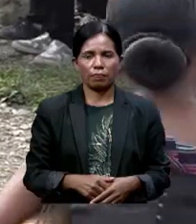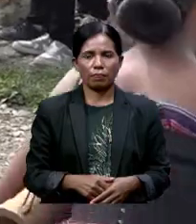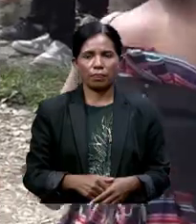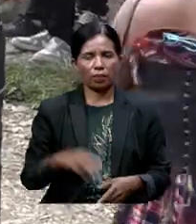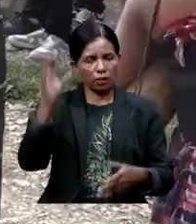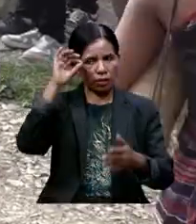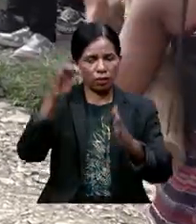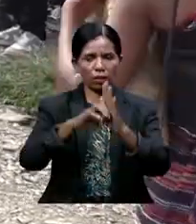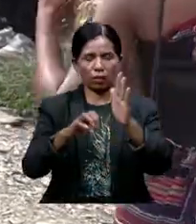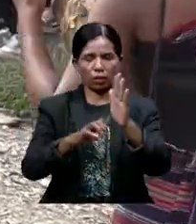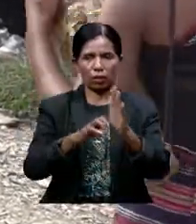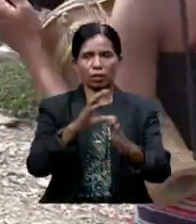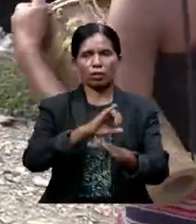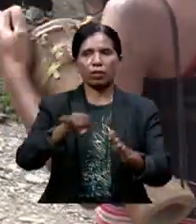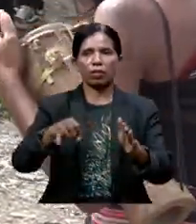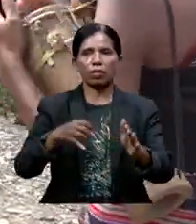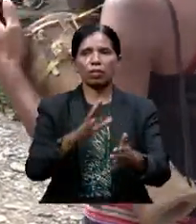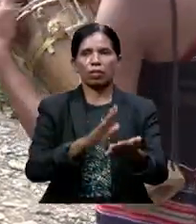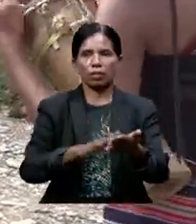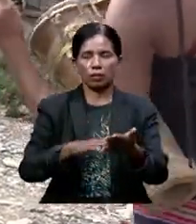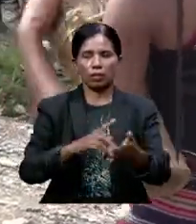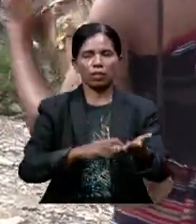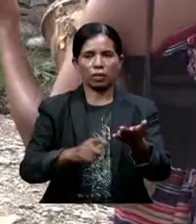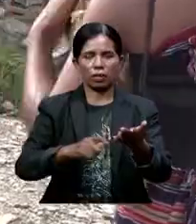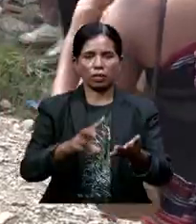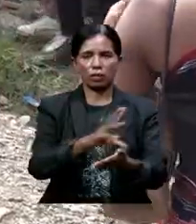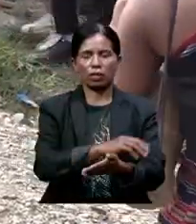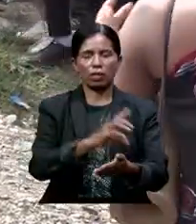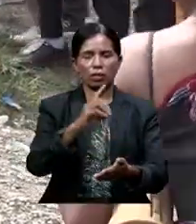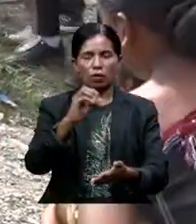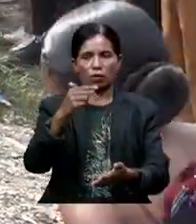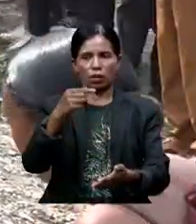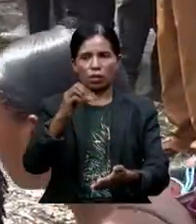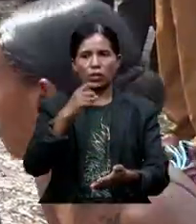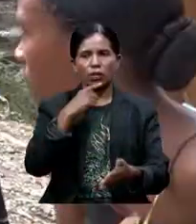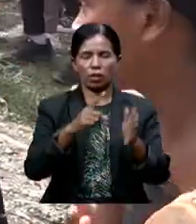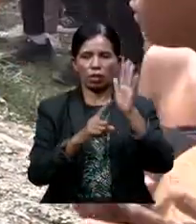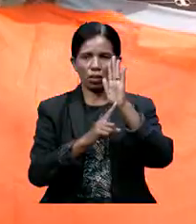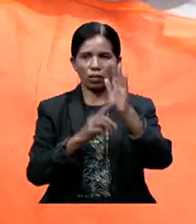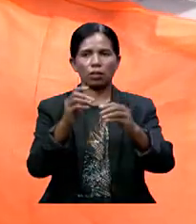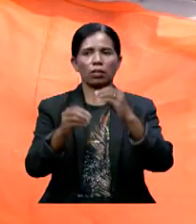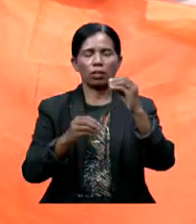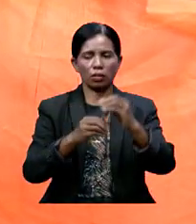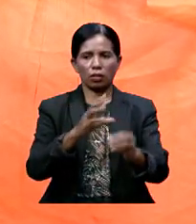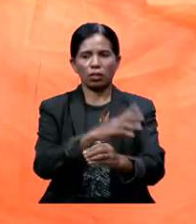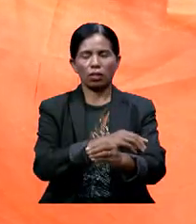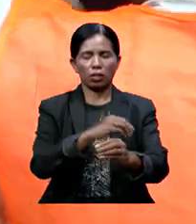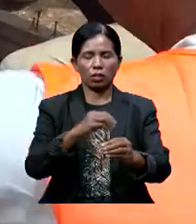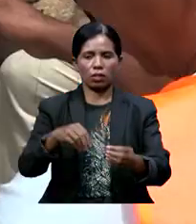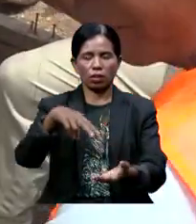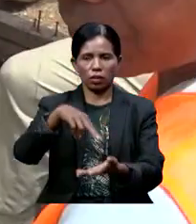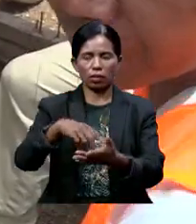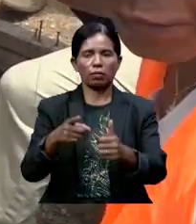Secretário de Estado do Ensino Secundário Geral no Ensino Secundário Técnico e Vocacional, Domingos Lemos Lopes, Atolia Hiracne, e o lançamento Rinda